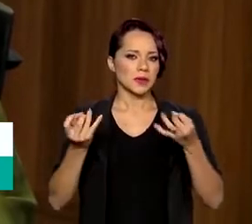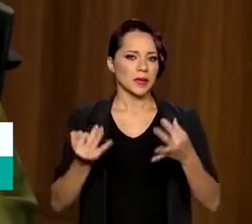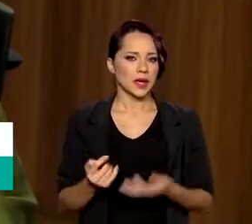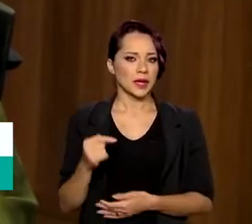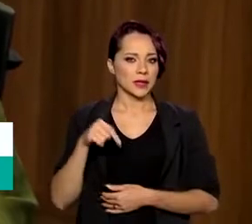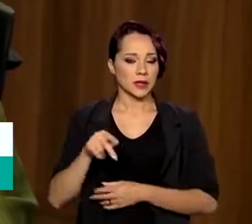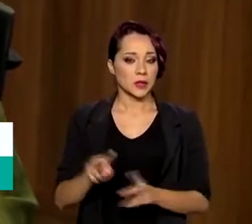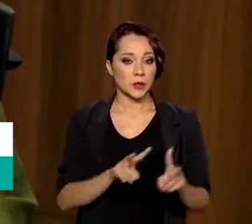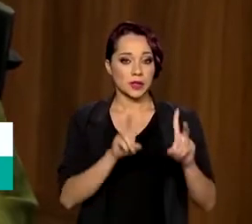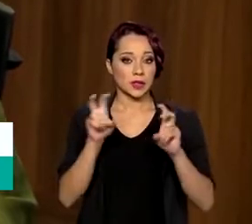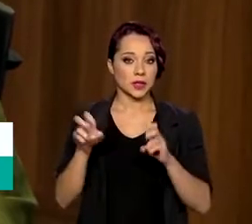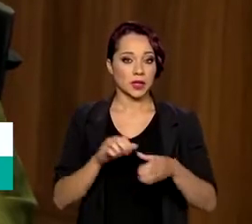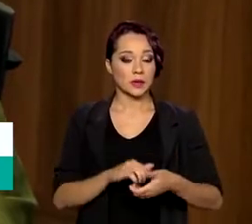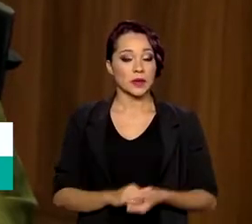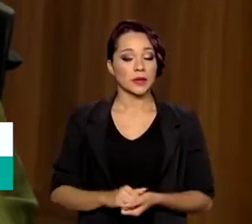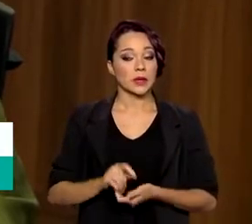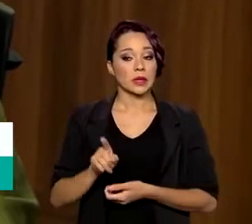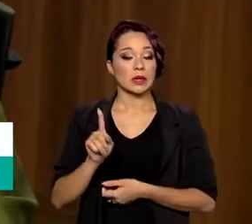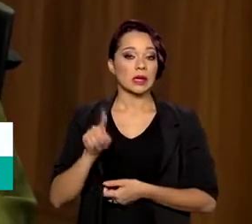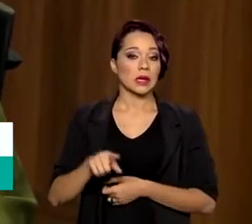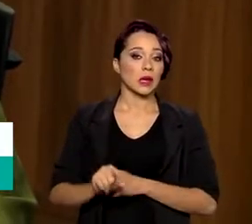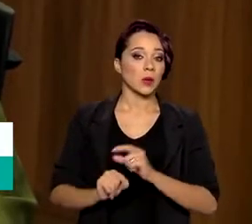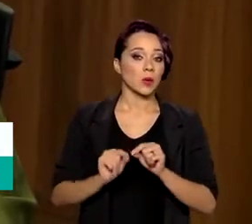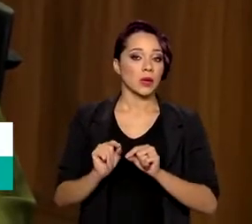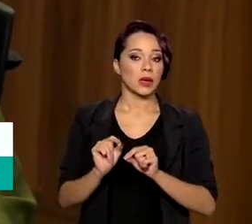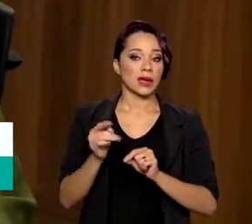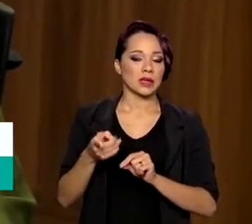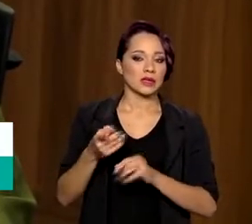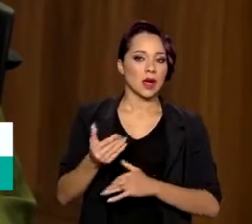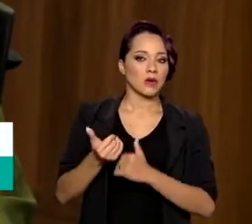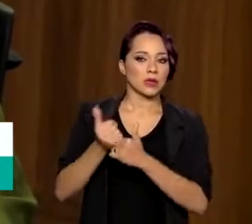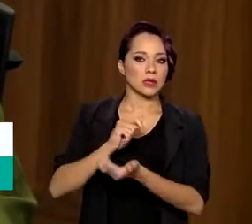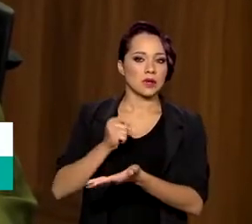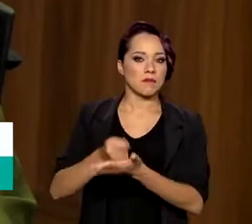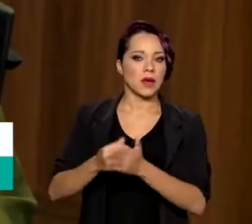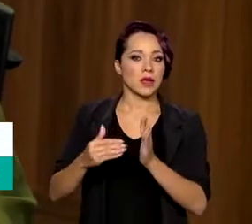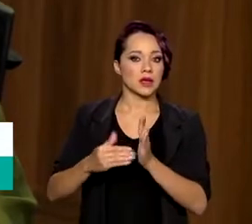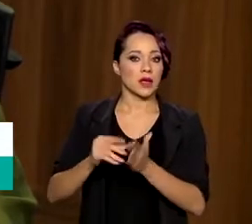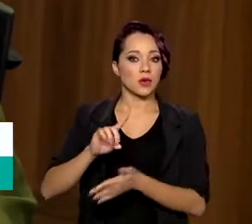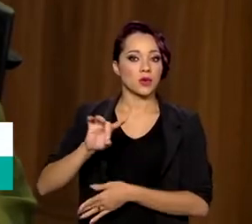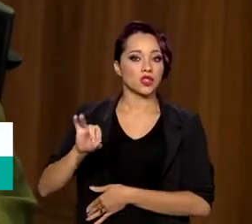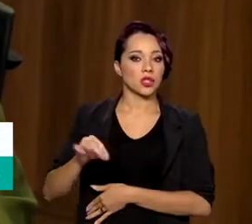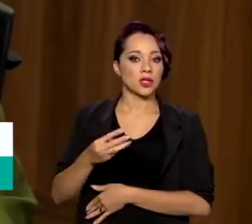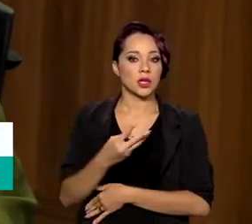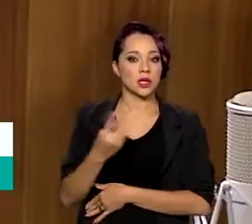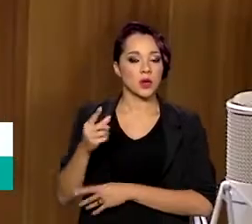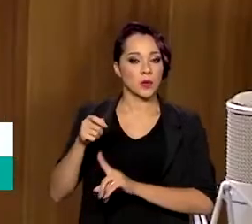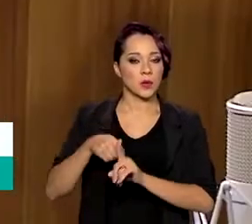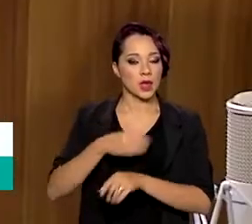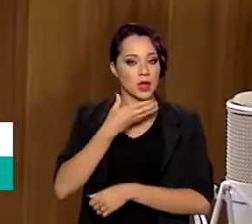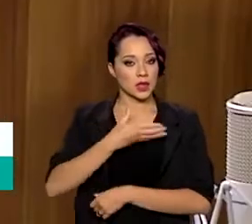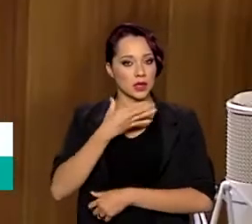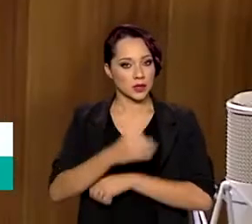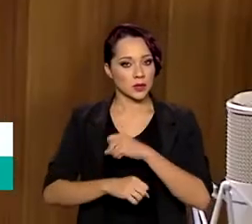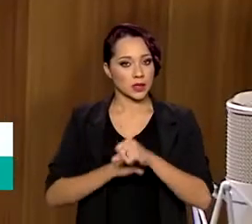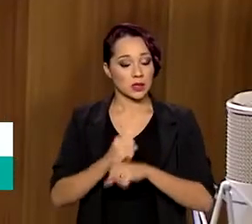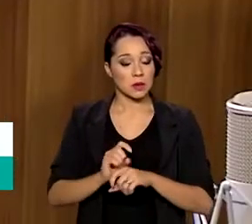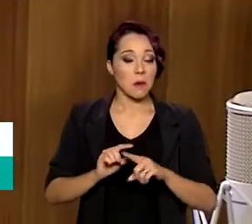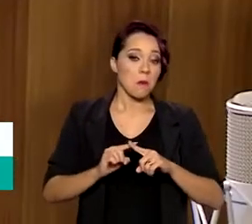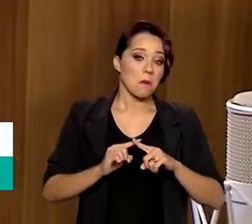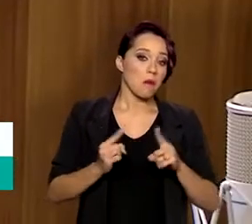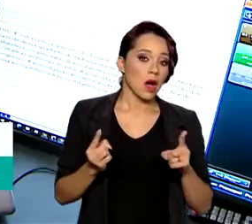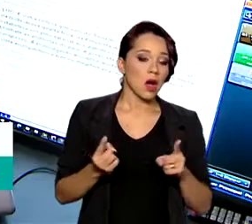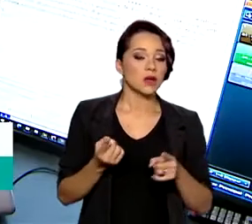desse assunto, né? E a previsão é que esse auxílio fosse pago até o dia 31 de dezembro deste ano. Mas com